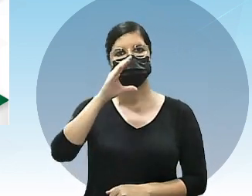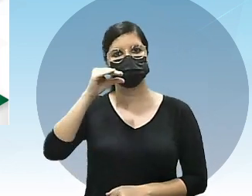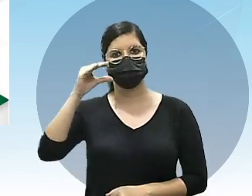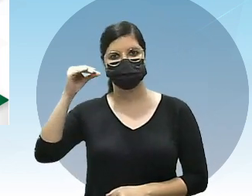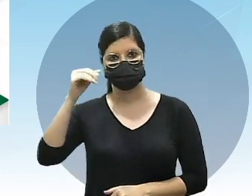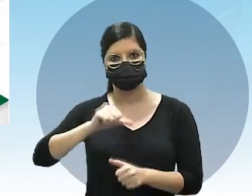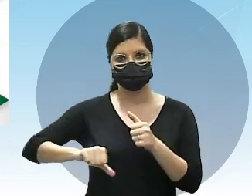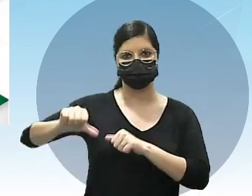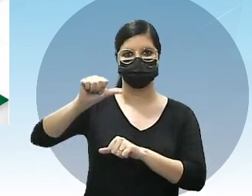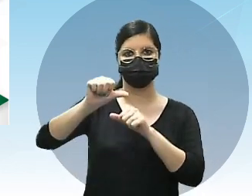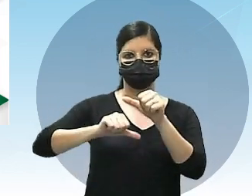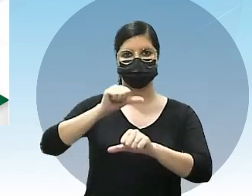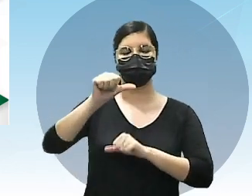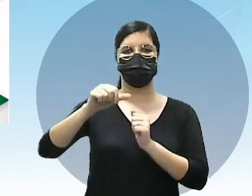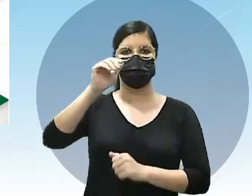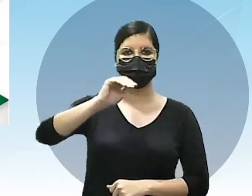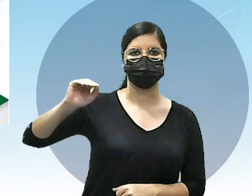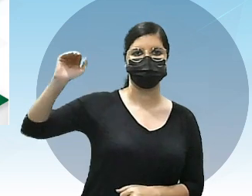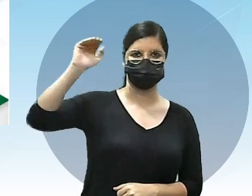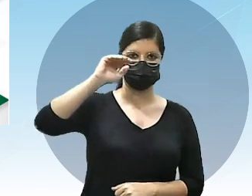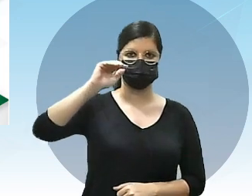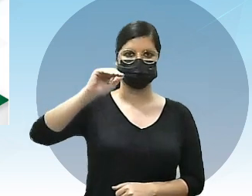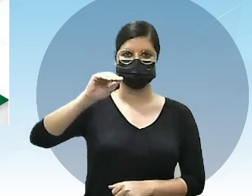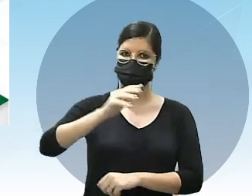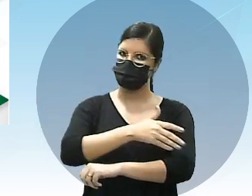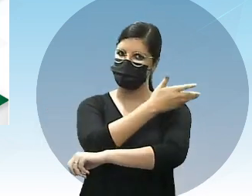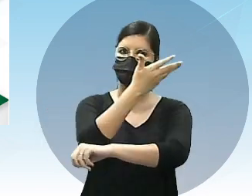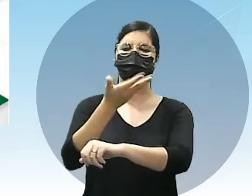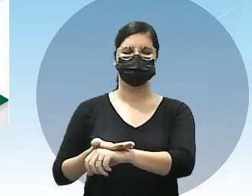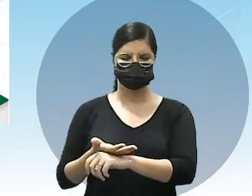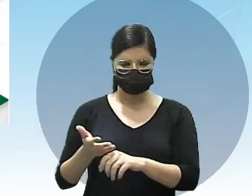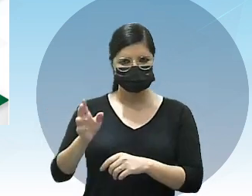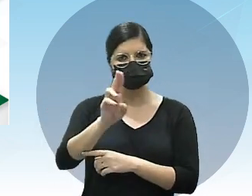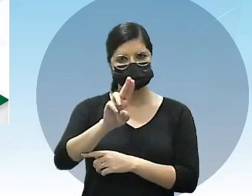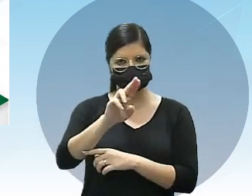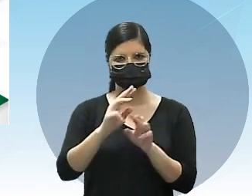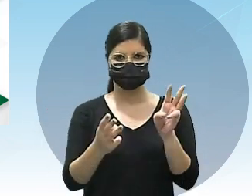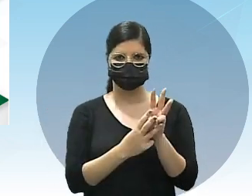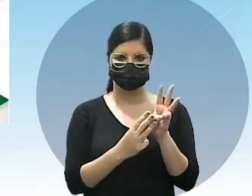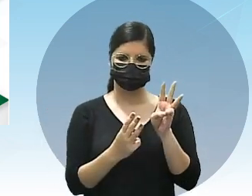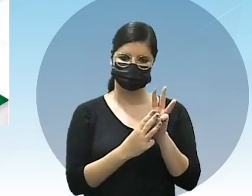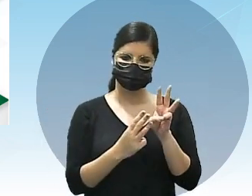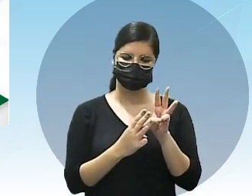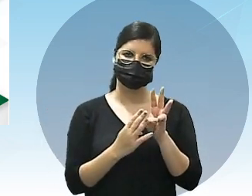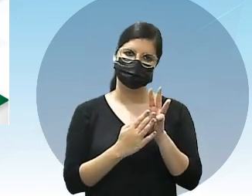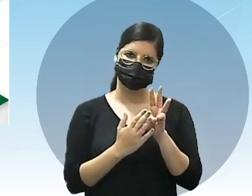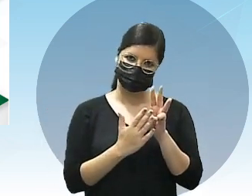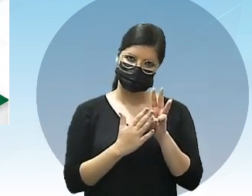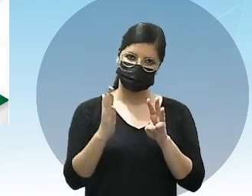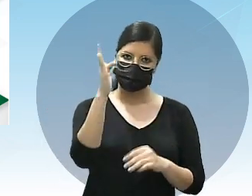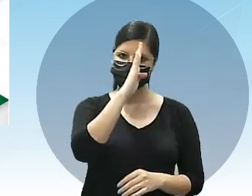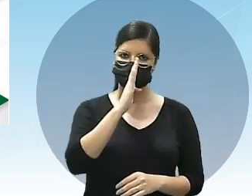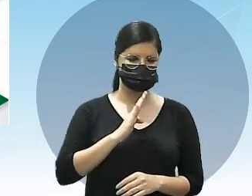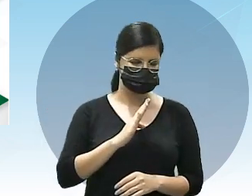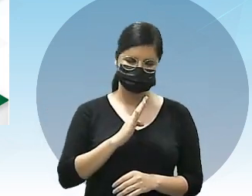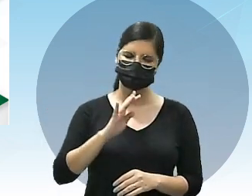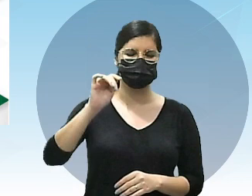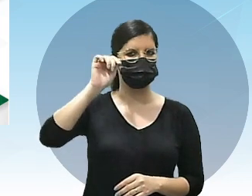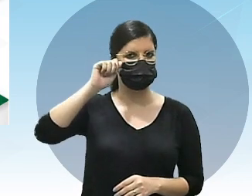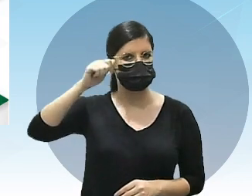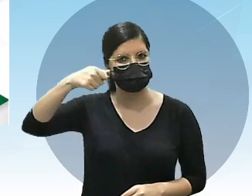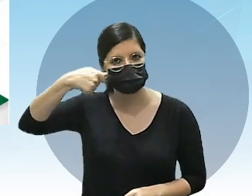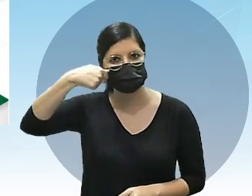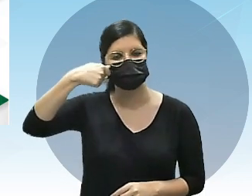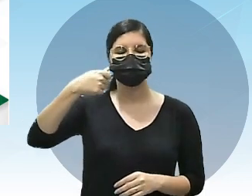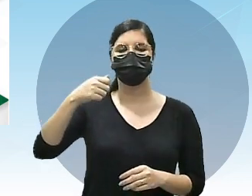é e isso é utilizado até hoje aí para o várias tribos indígenas não só aqui do Brasil mas também muitos na África a gente